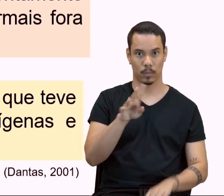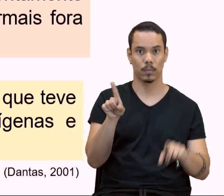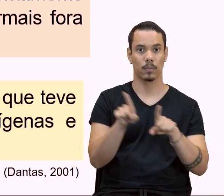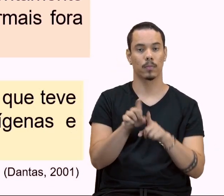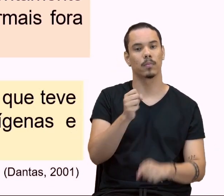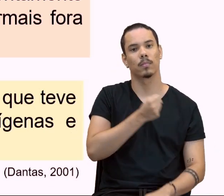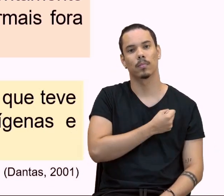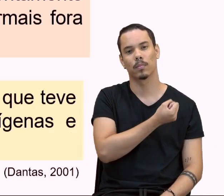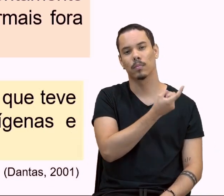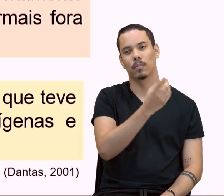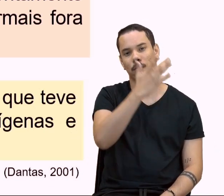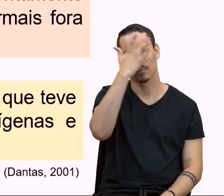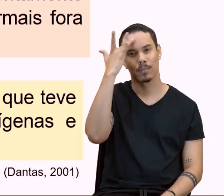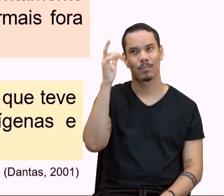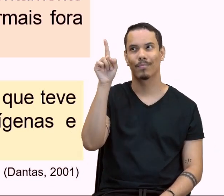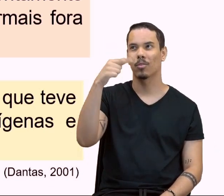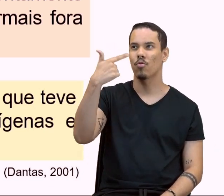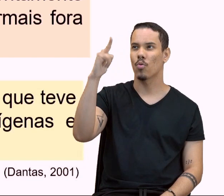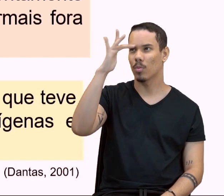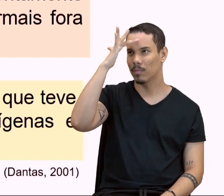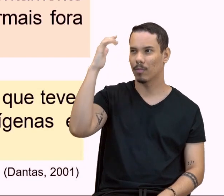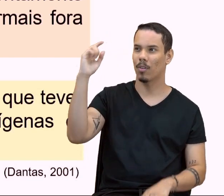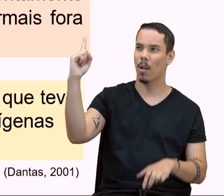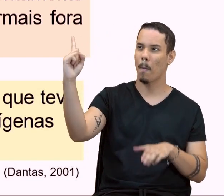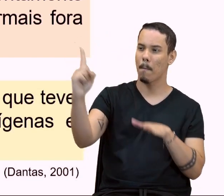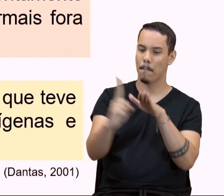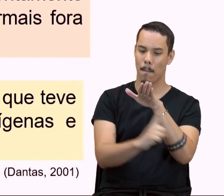imigrantes aumentou para cerca de